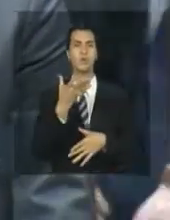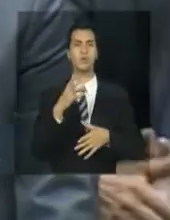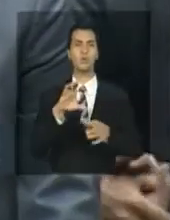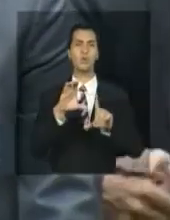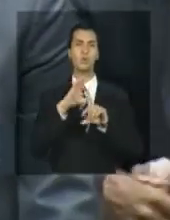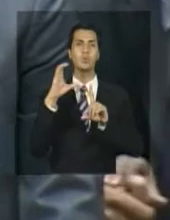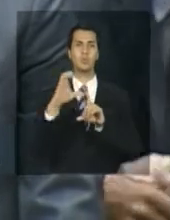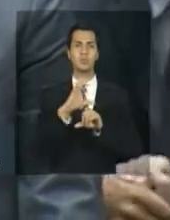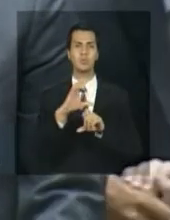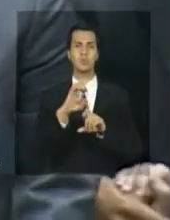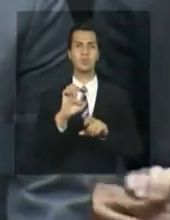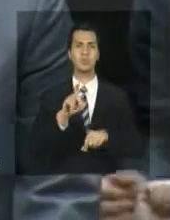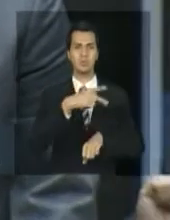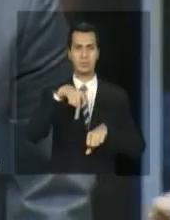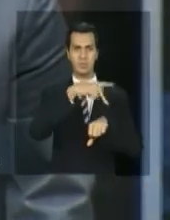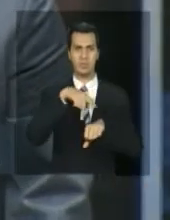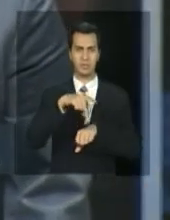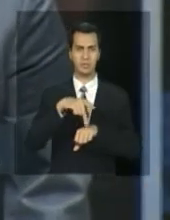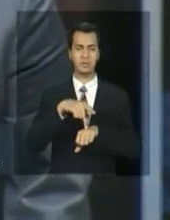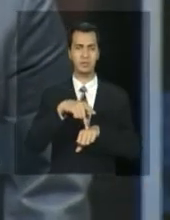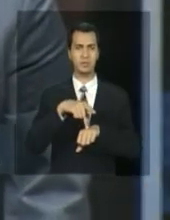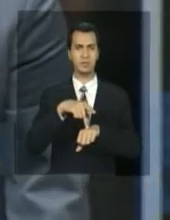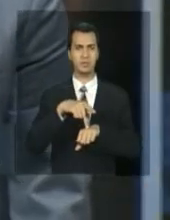América Latina e Caribe, a CELAC.